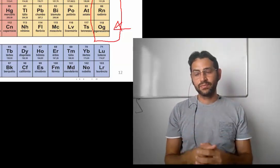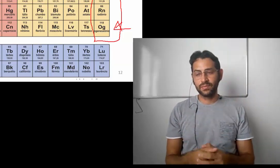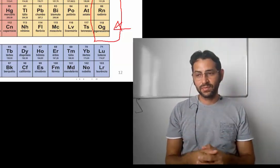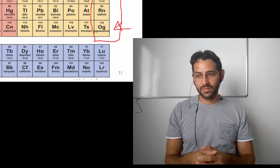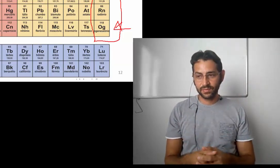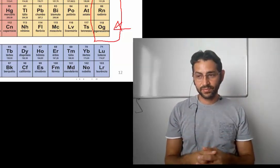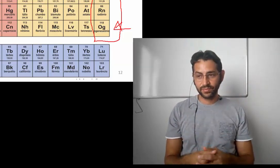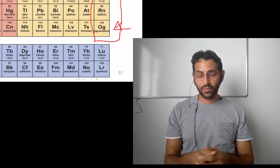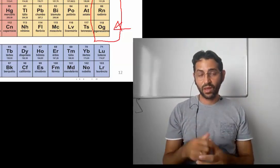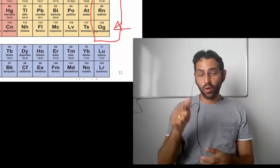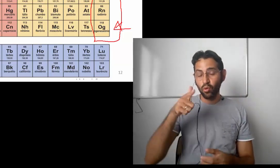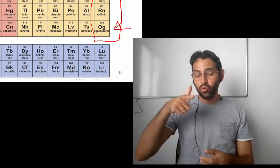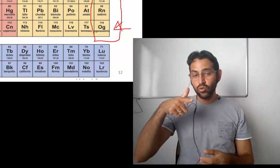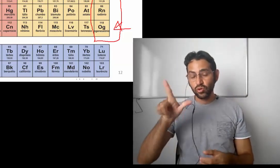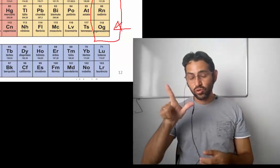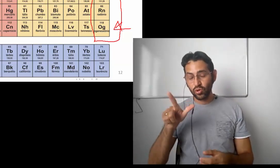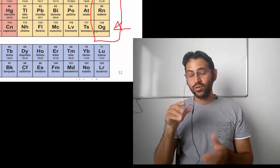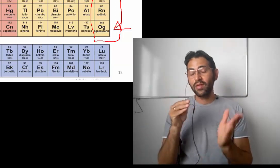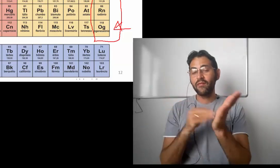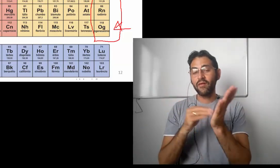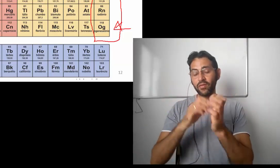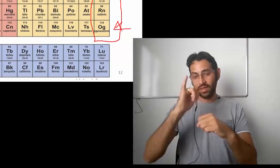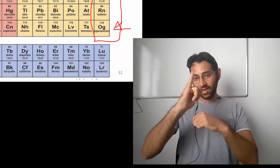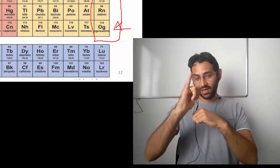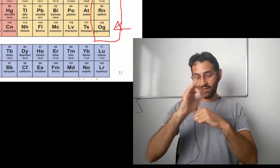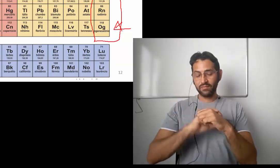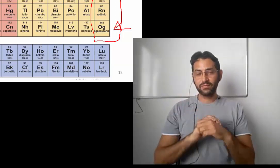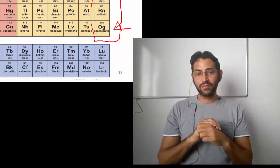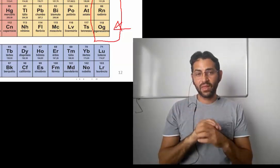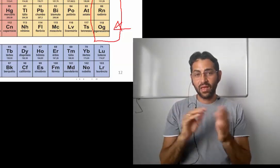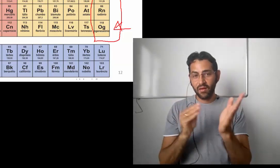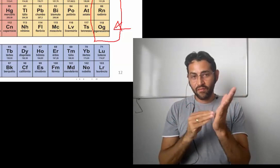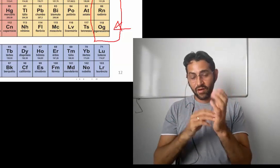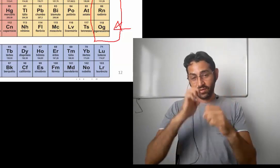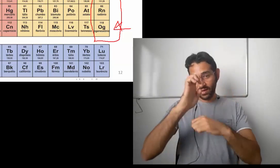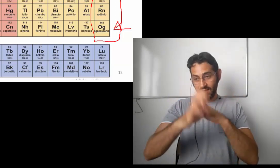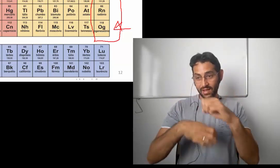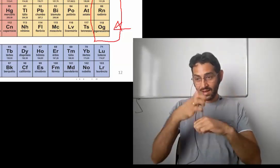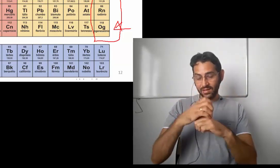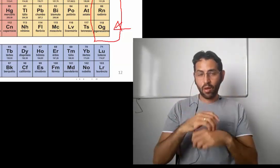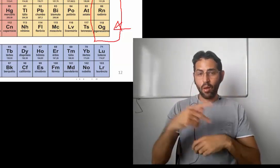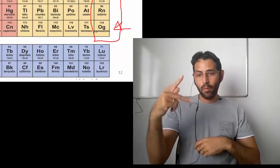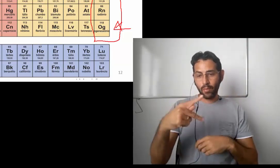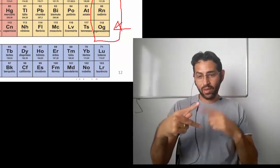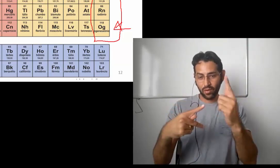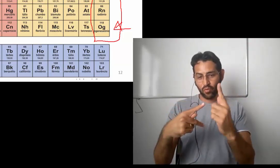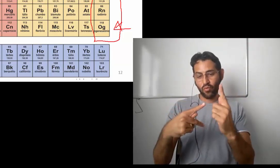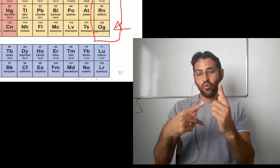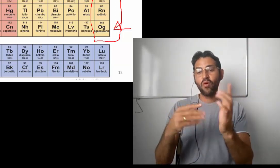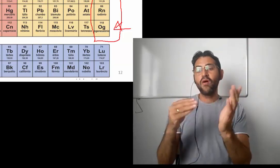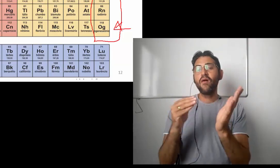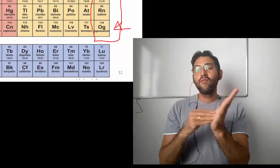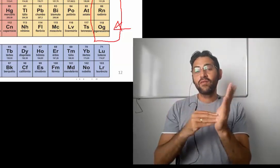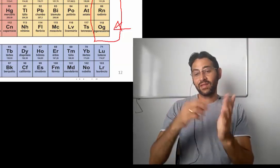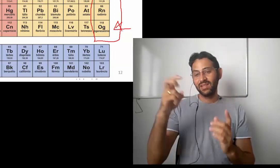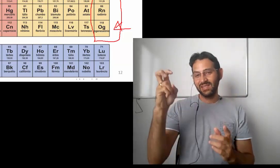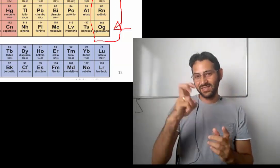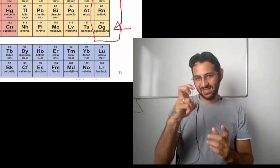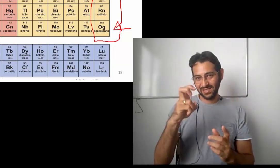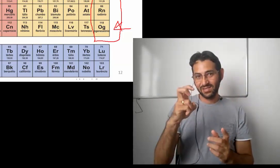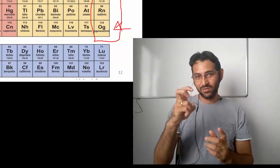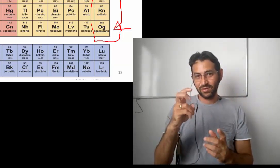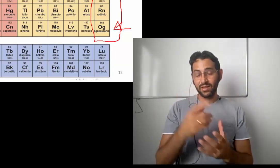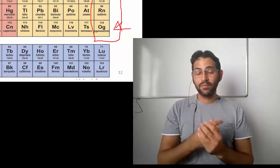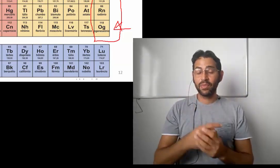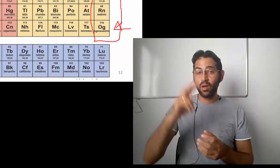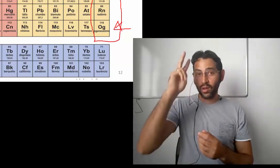Por isso que tem esse nome de nobre, né? Já vem de uma... Essa nomenclatura de gases nobres e essa dificuldade de reagir já vem de